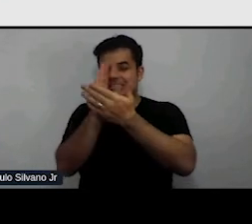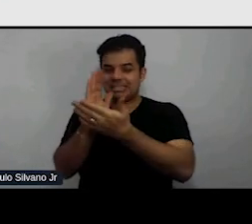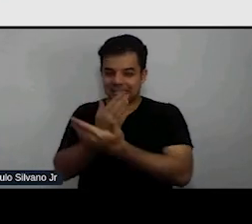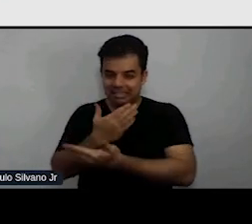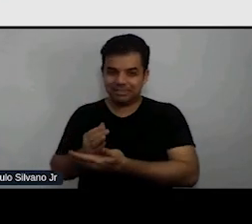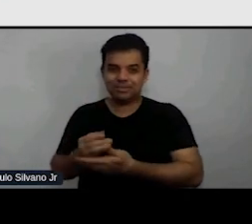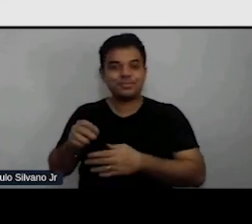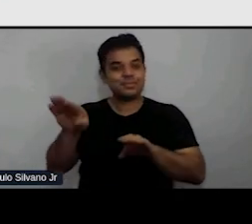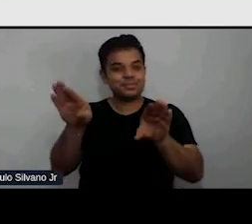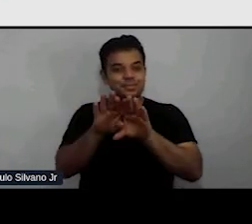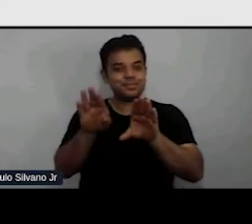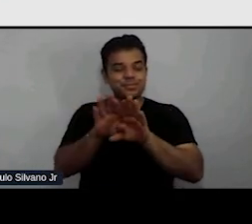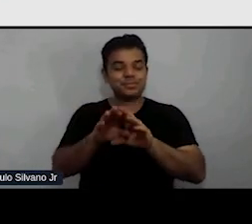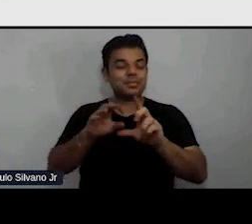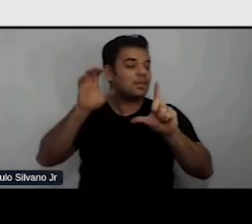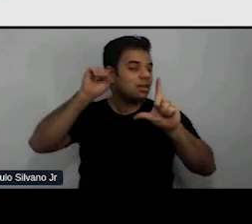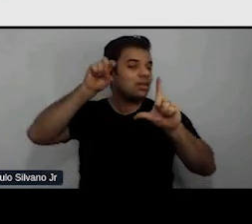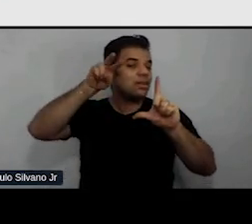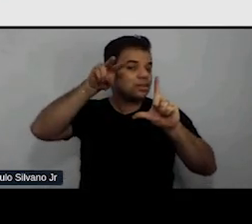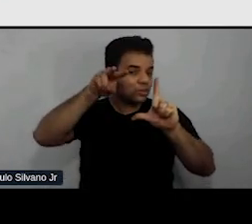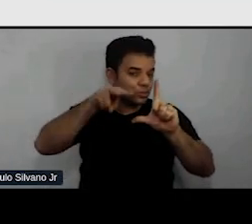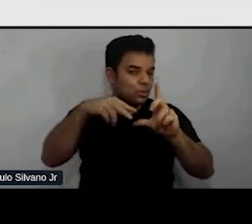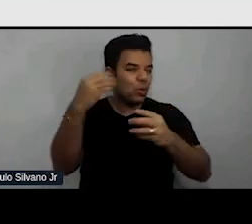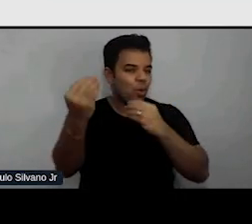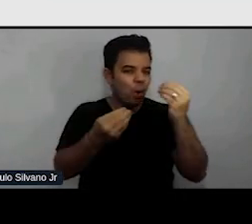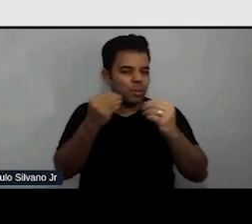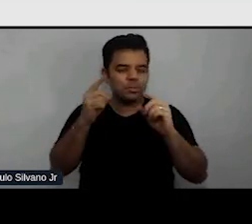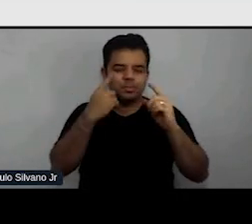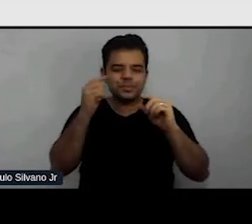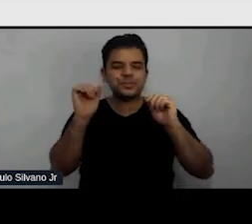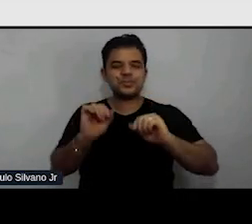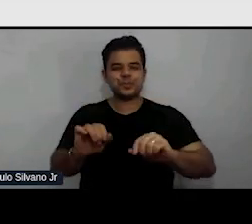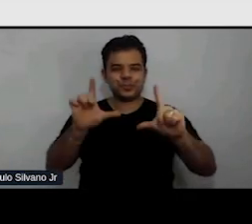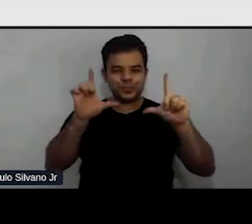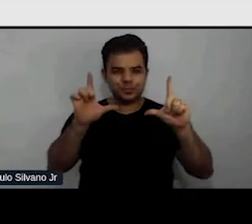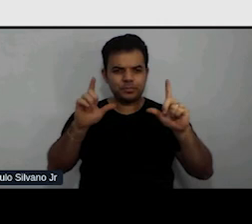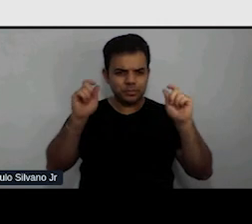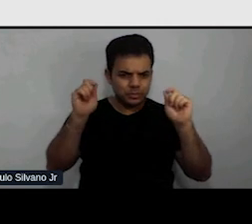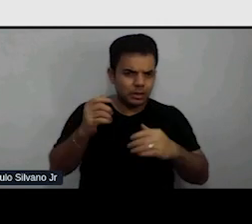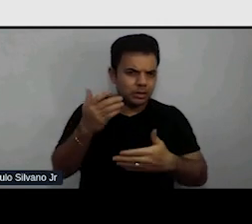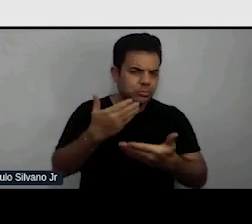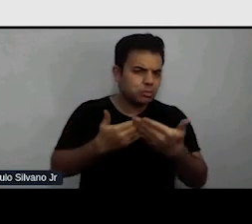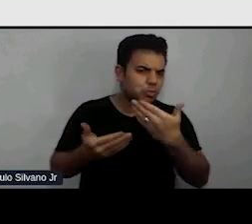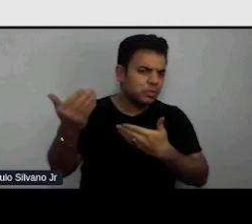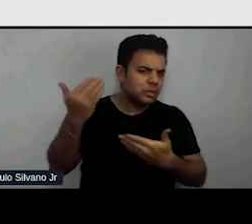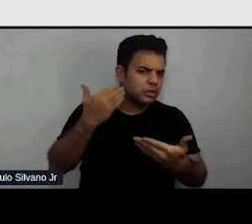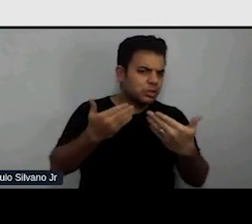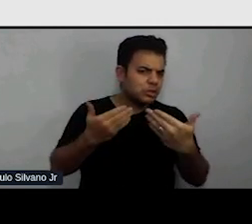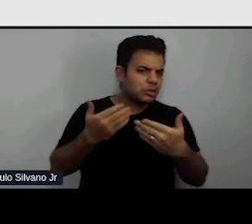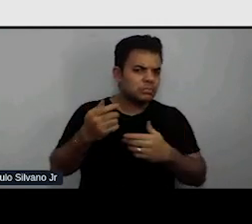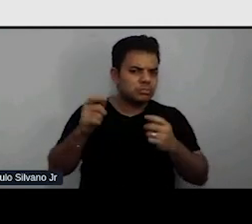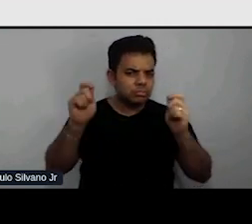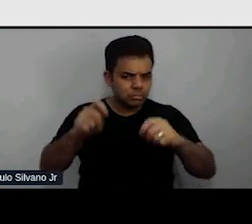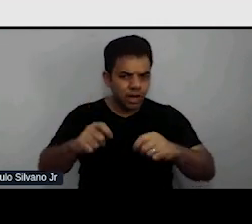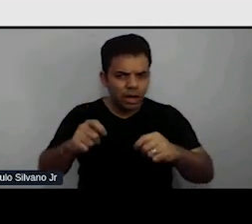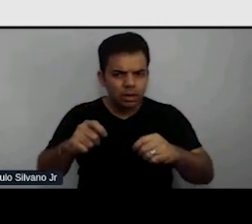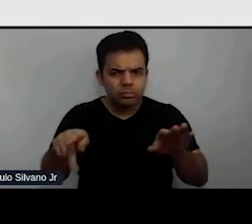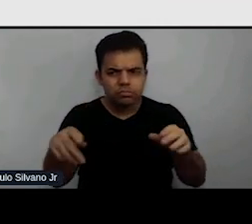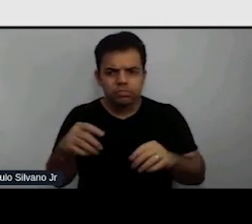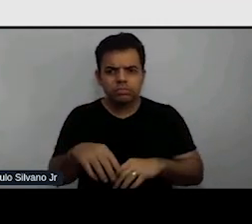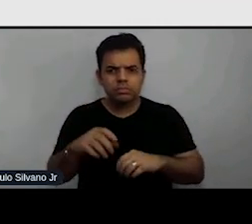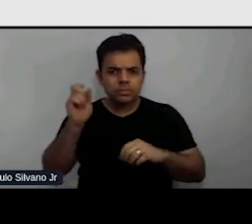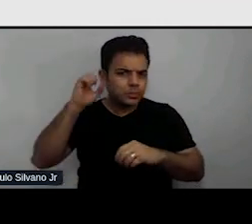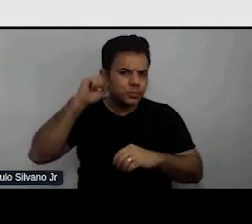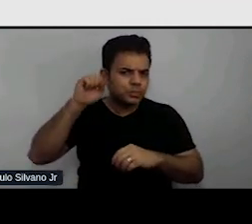como o leitor de tela leria. Eu não sei se eu compartilhei aqui, se vai sair o